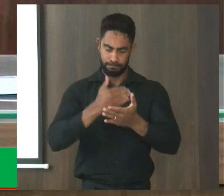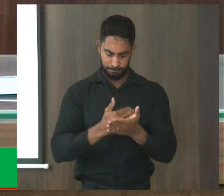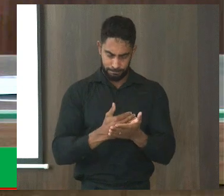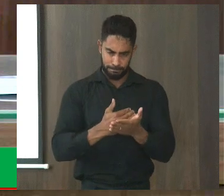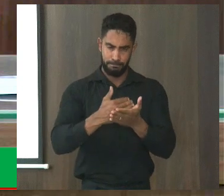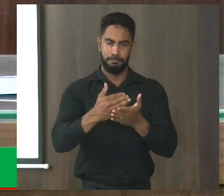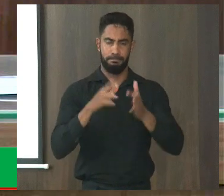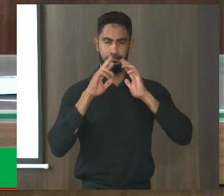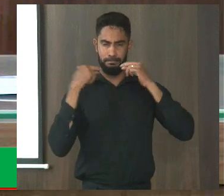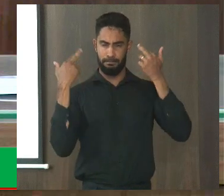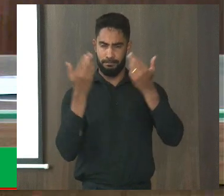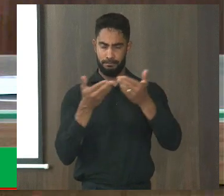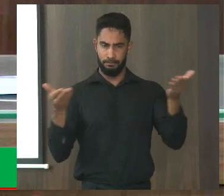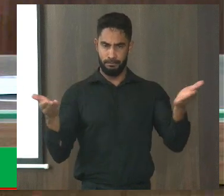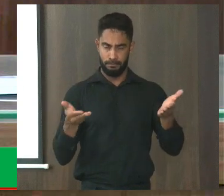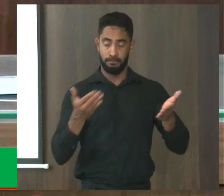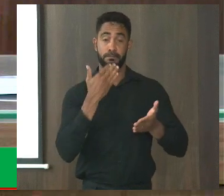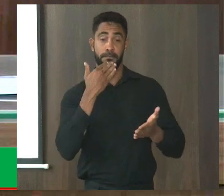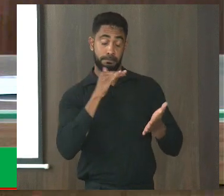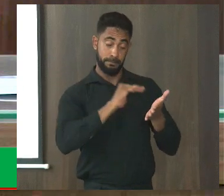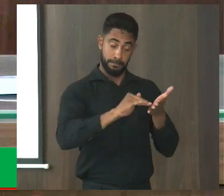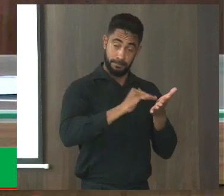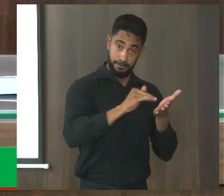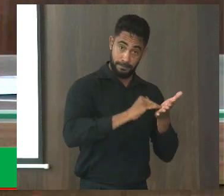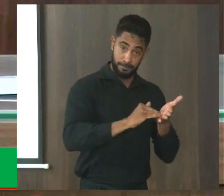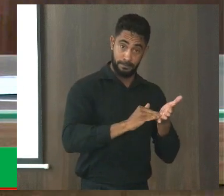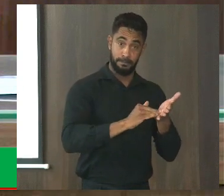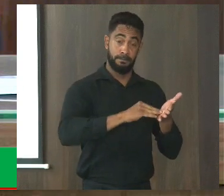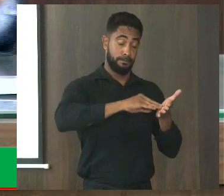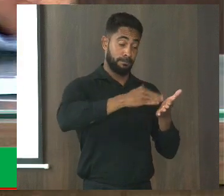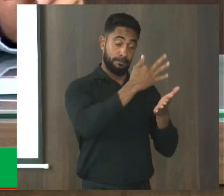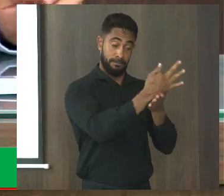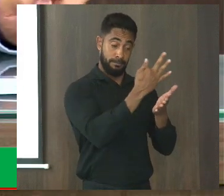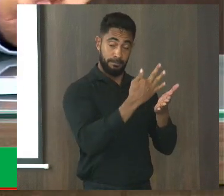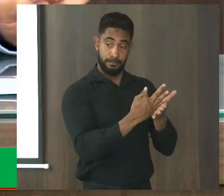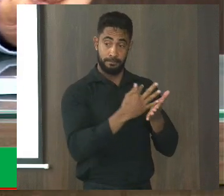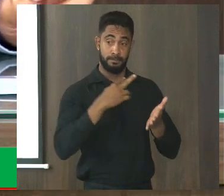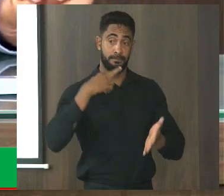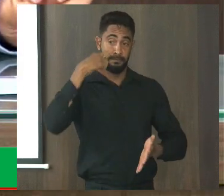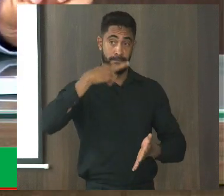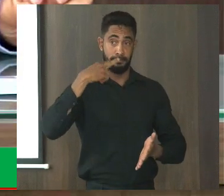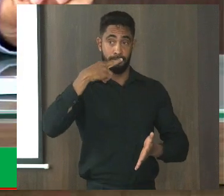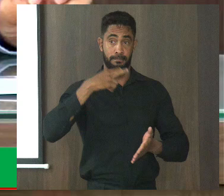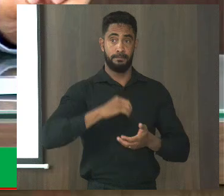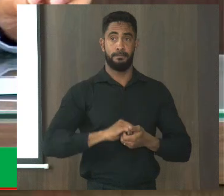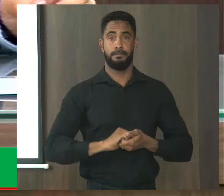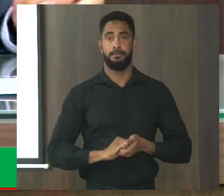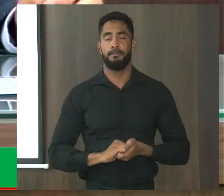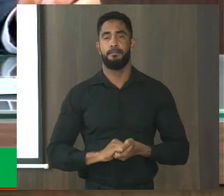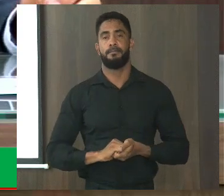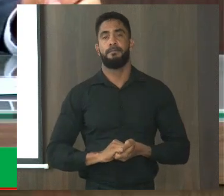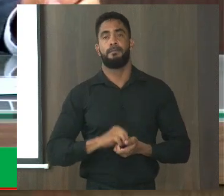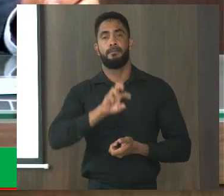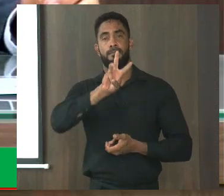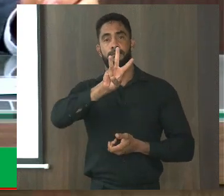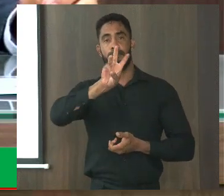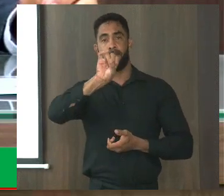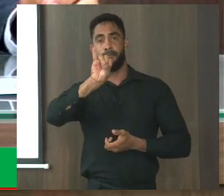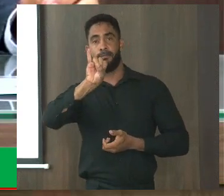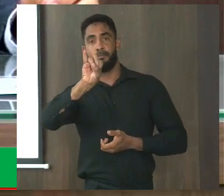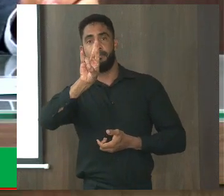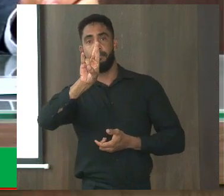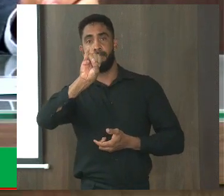Iniciando então a nossa reunião, solicito ao senhor secretário que faça a chamada dos vereadores. Uíris